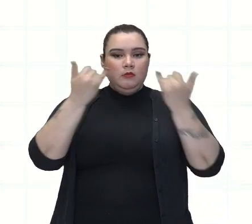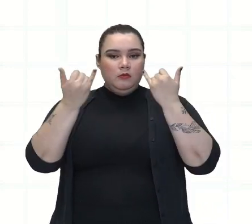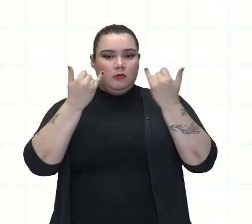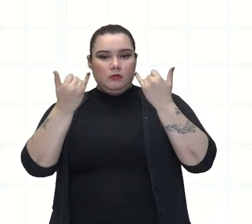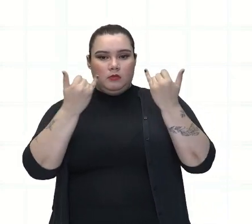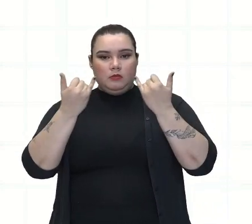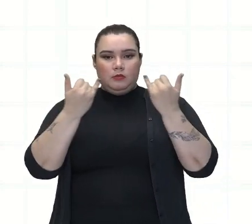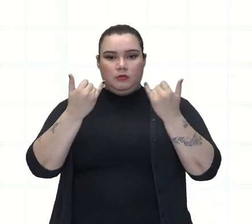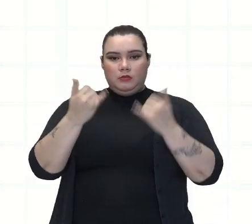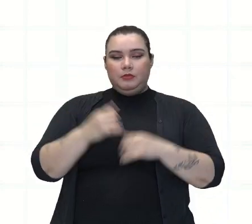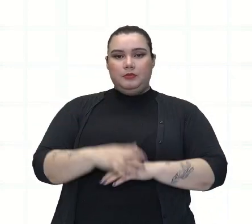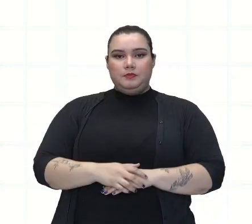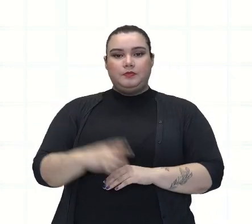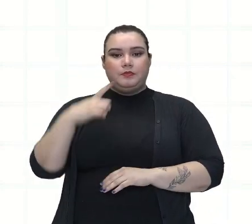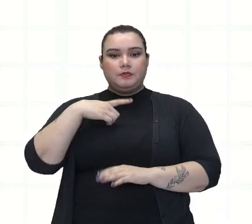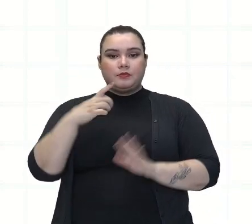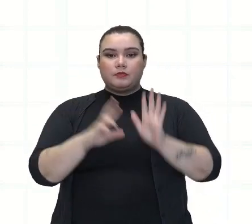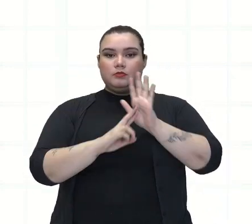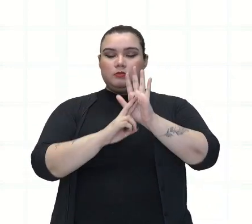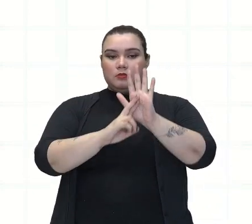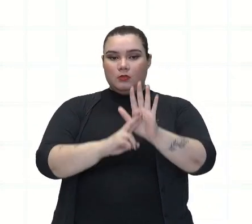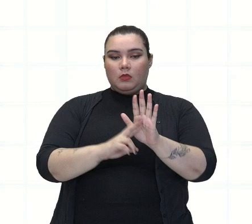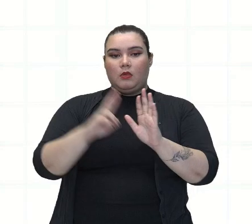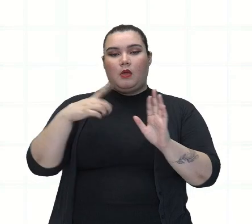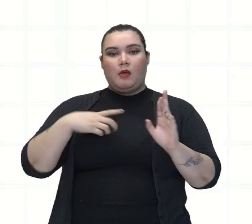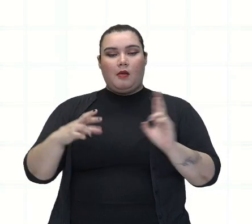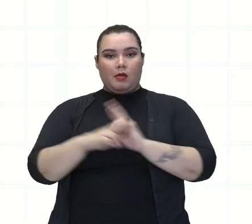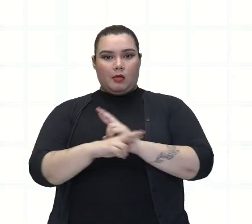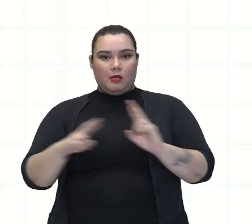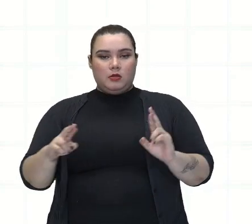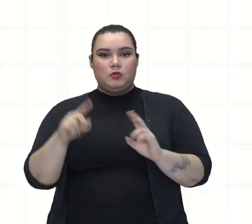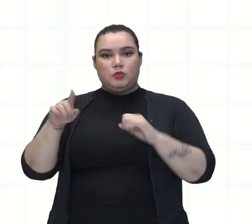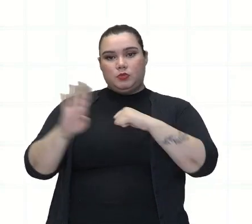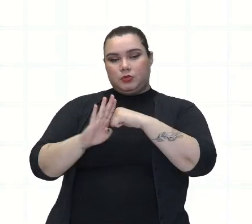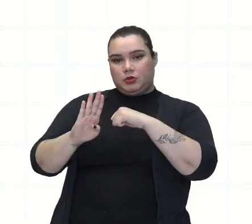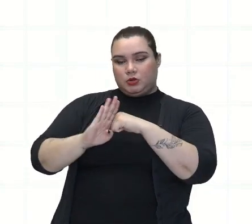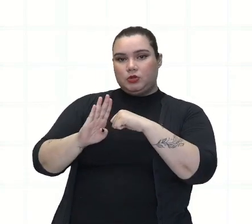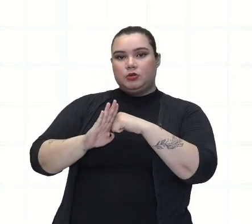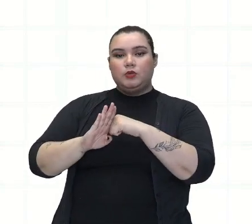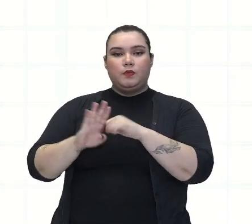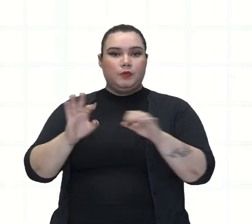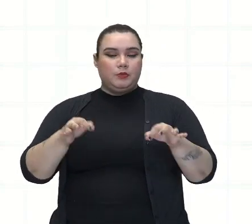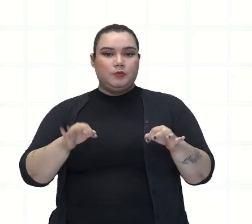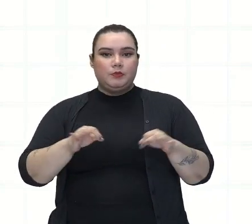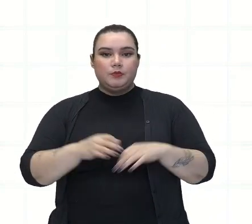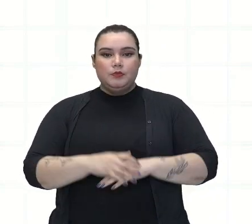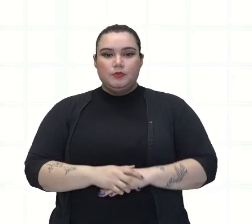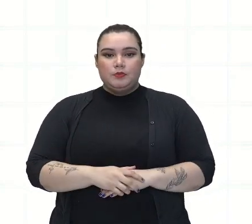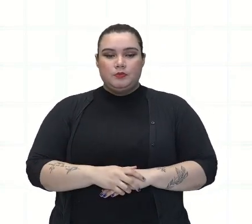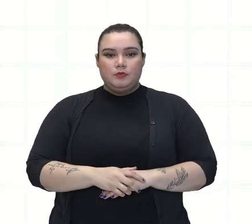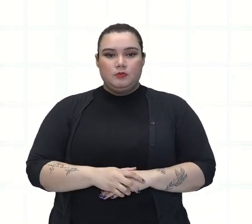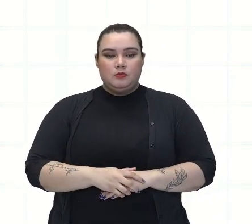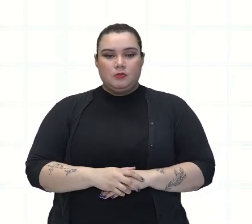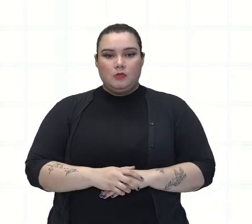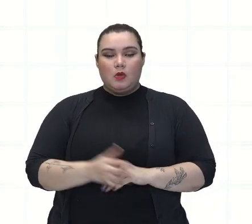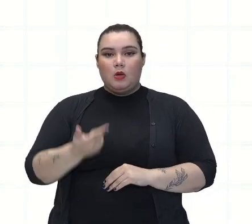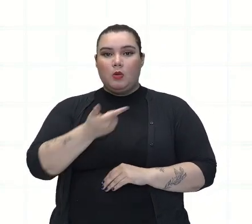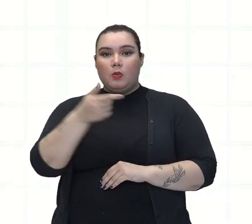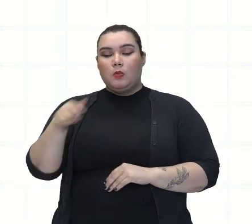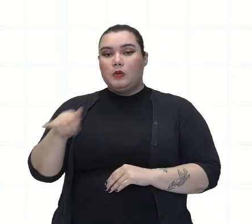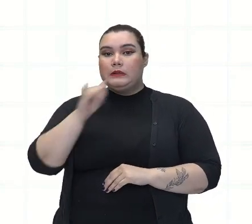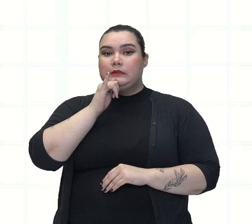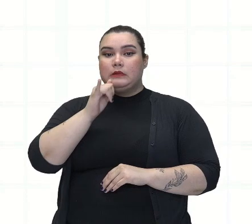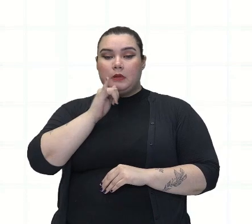informação representa e está se relacionando ao ser, no caso substantivo. Outro exemplo